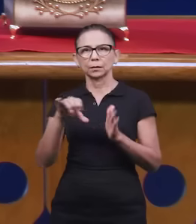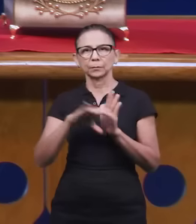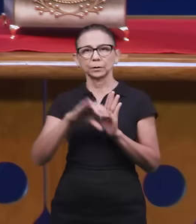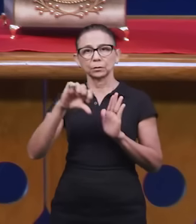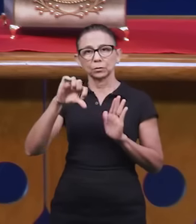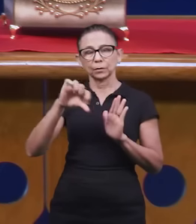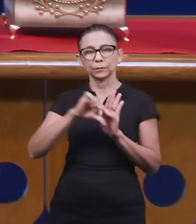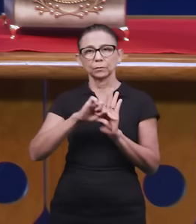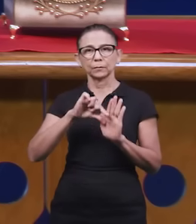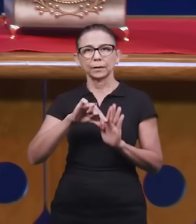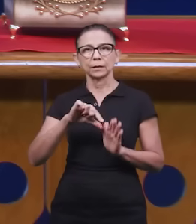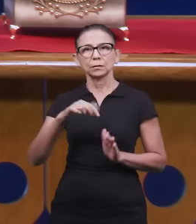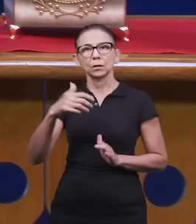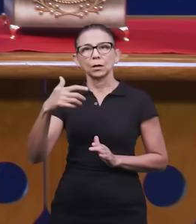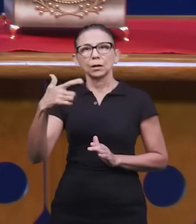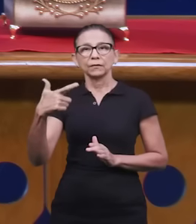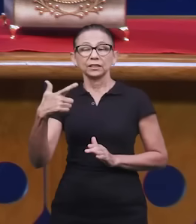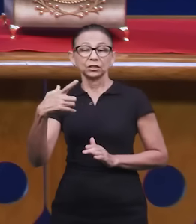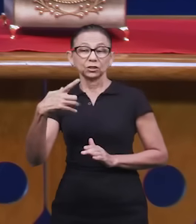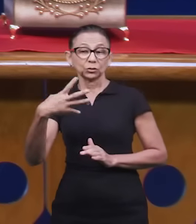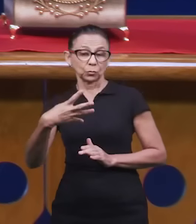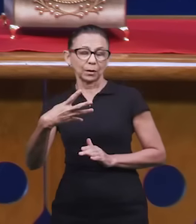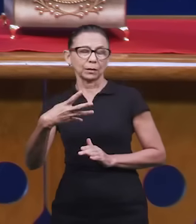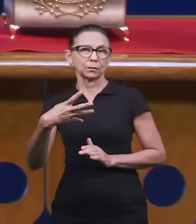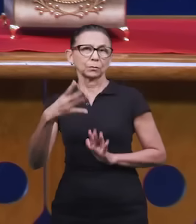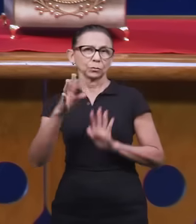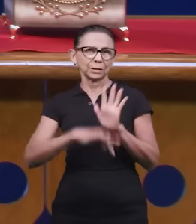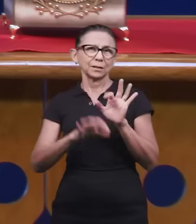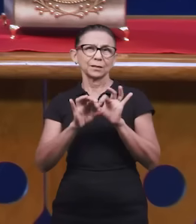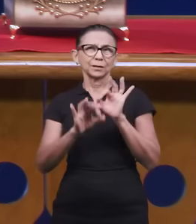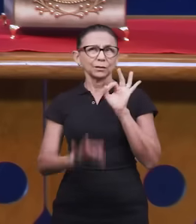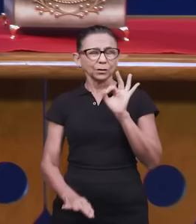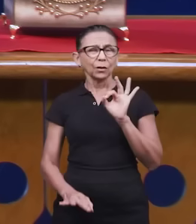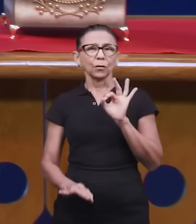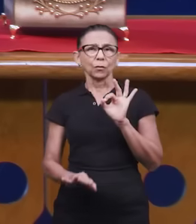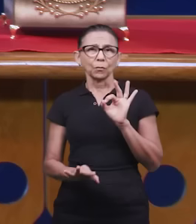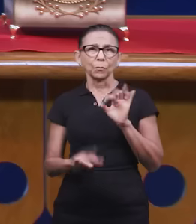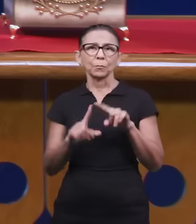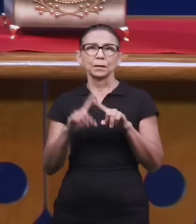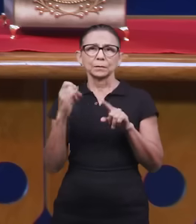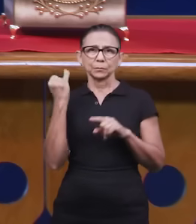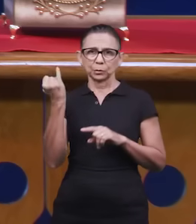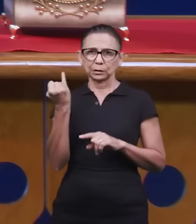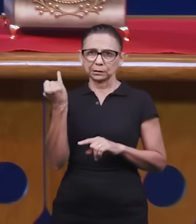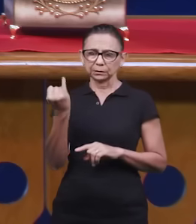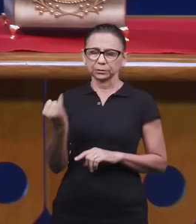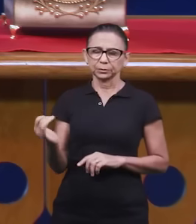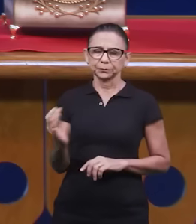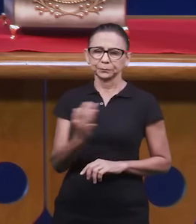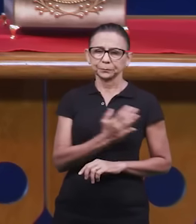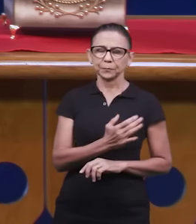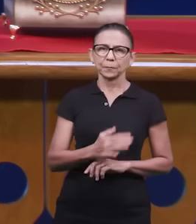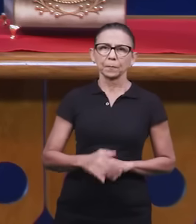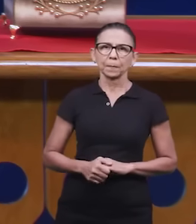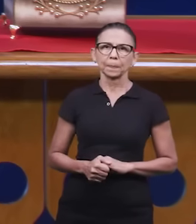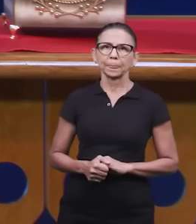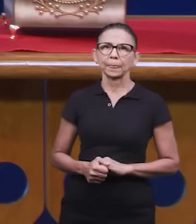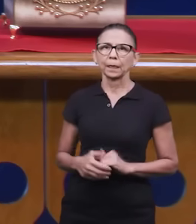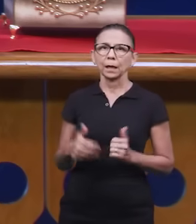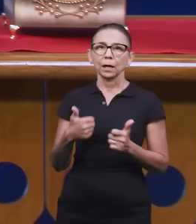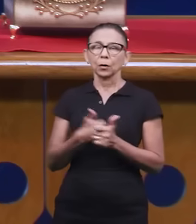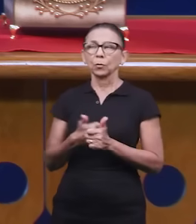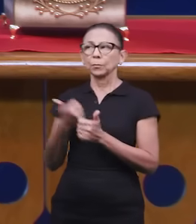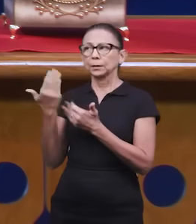Daniel, capítulo 9, a partir do verso 24, é um texto um pouco longo, mas muito necessário. A